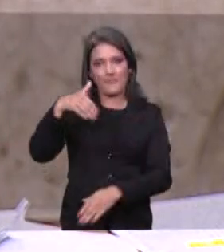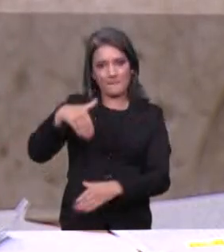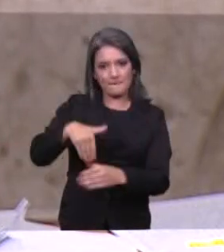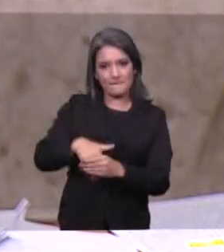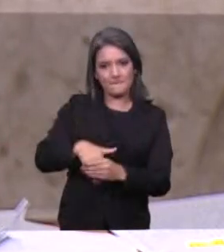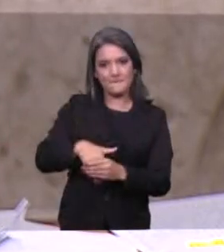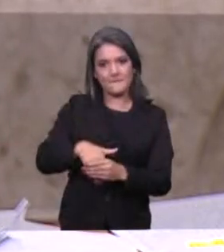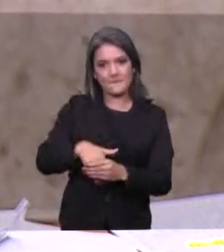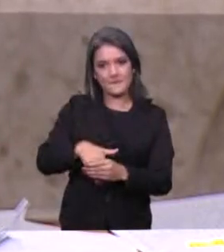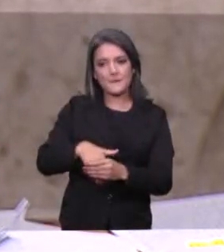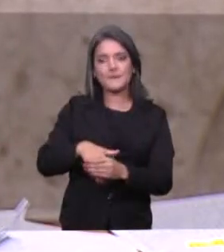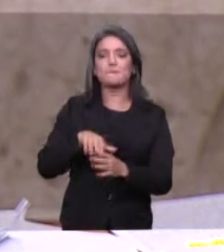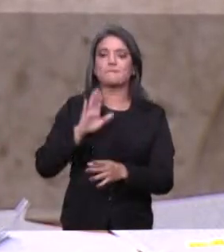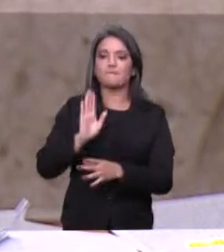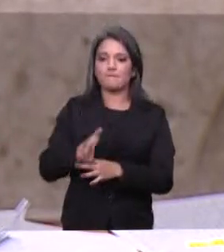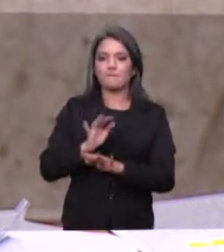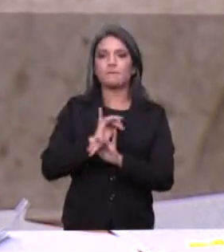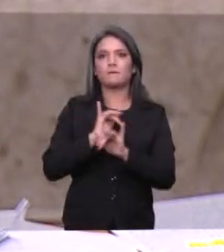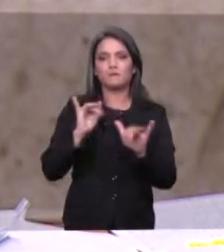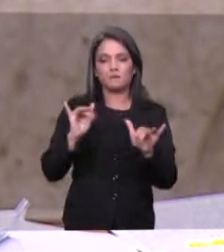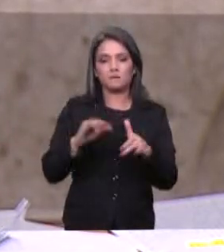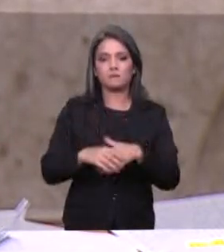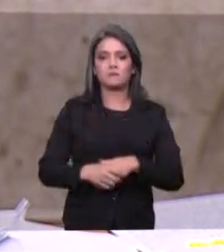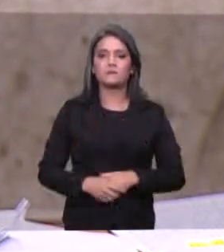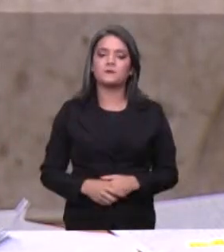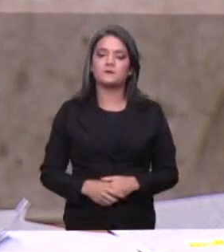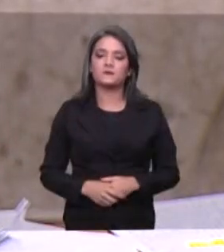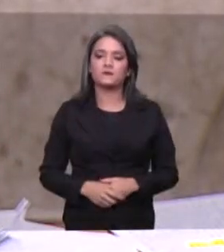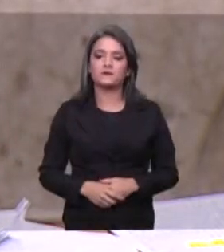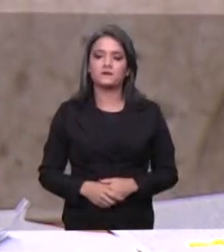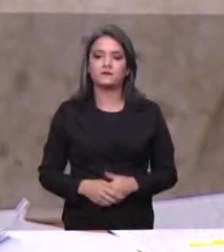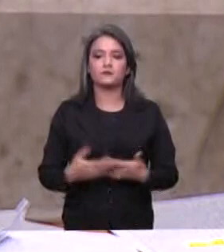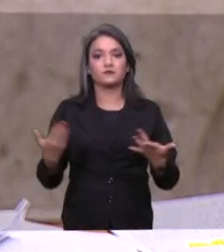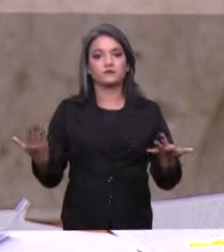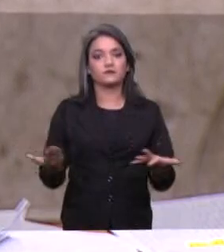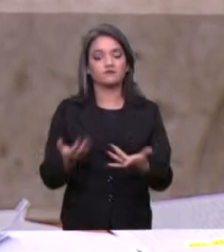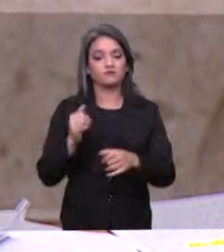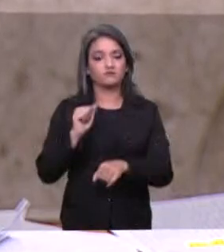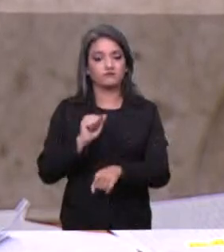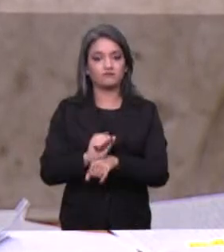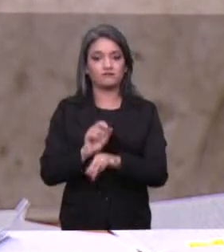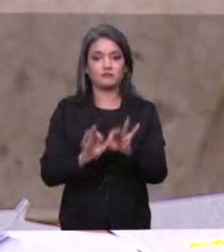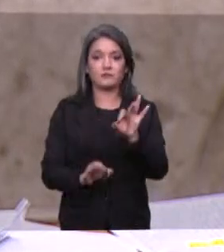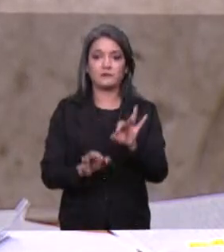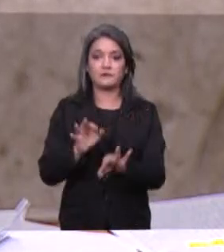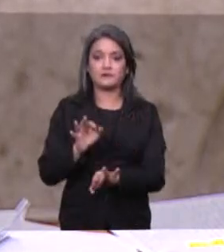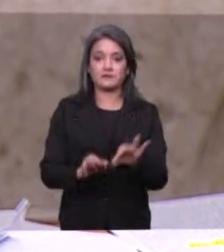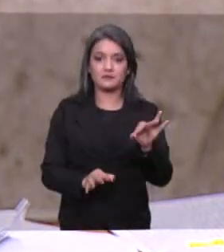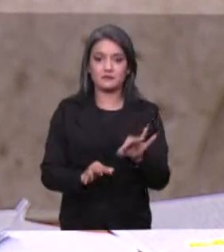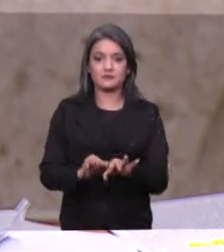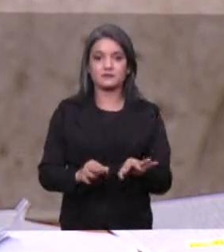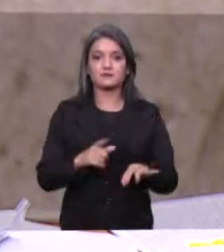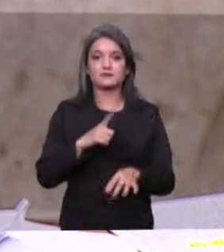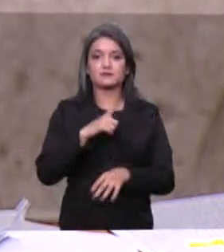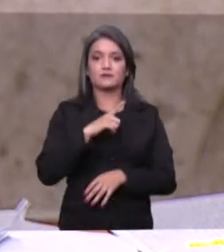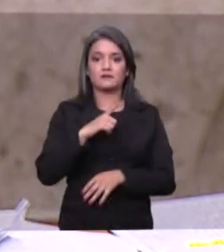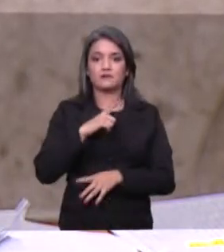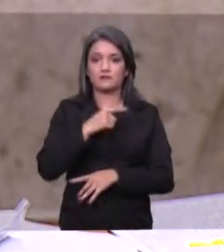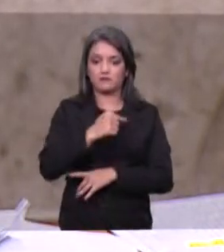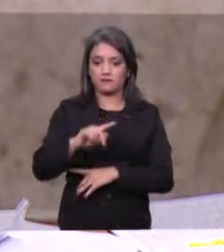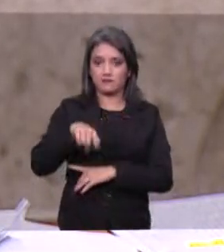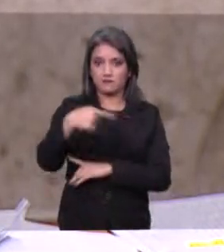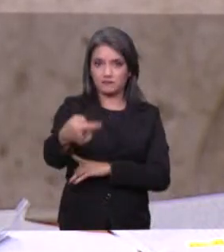proferiu, estamos com todas as anotações, e aqui suspendemos o julgamento para continuidade na próxima